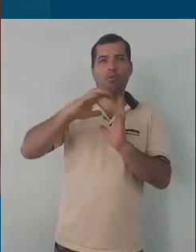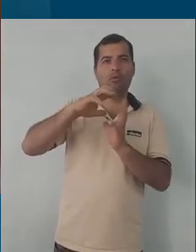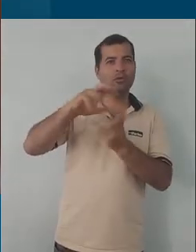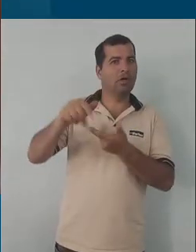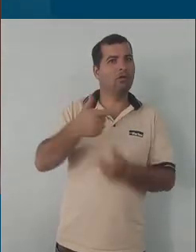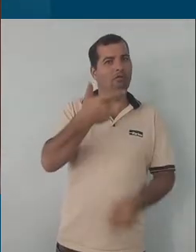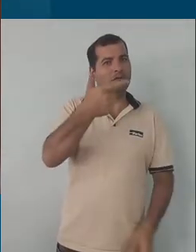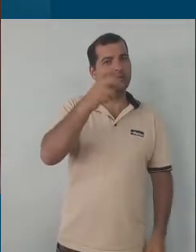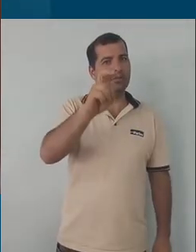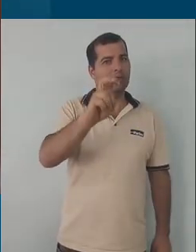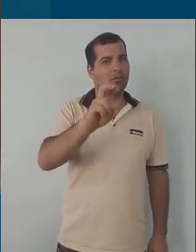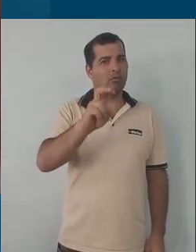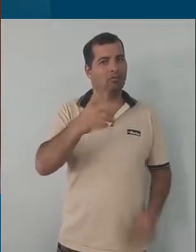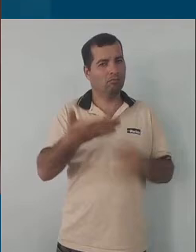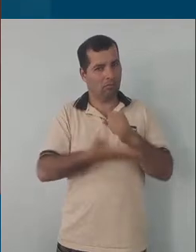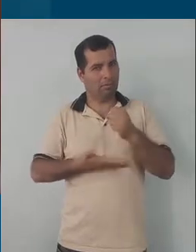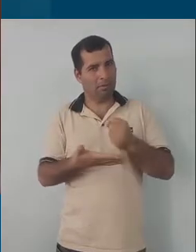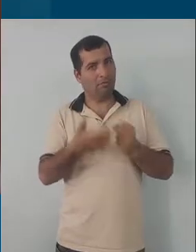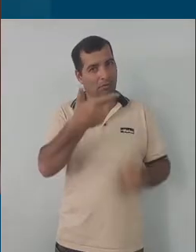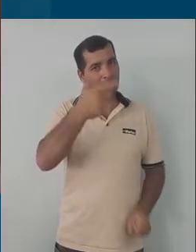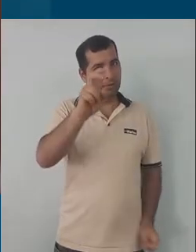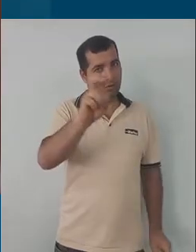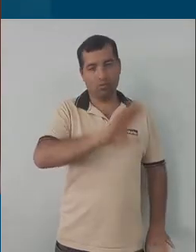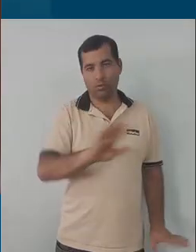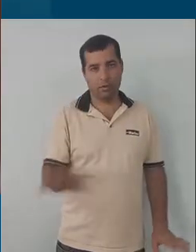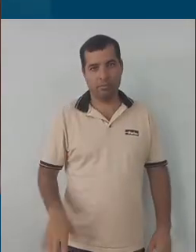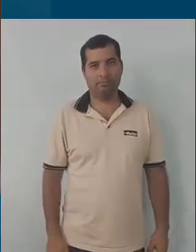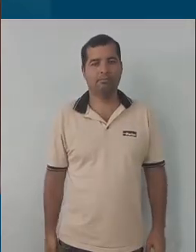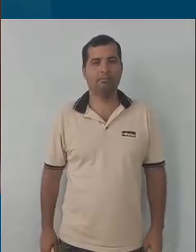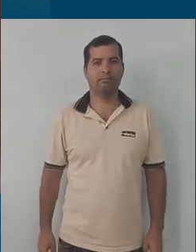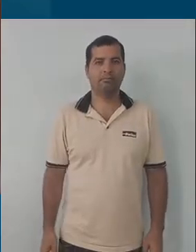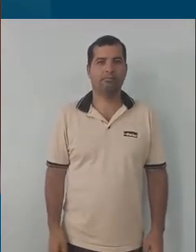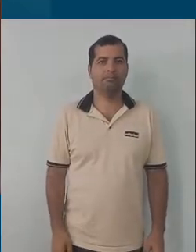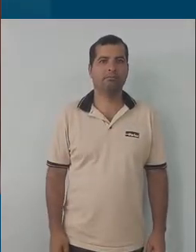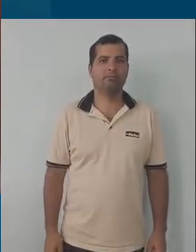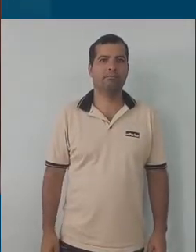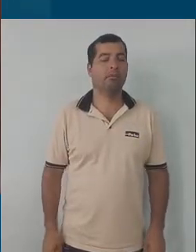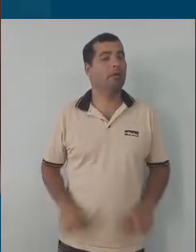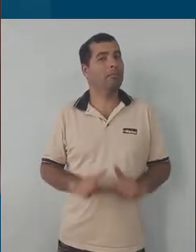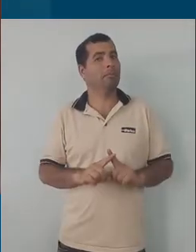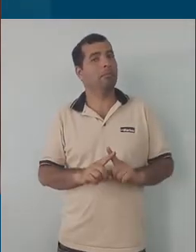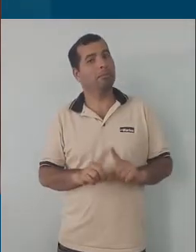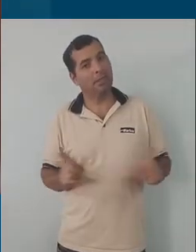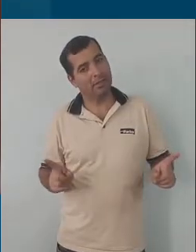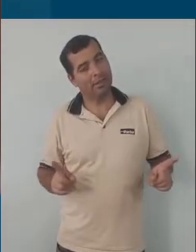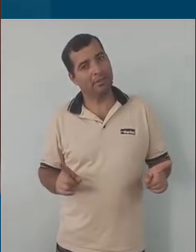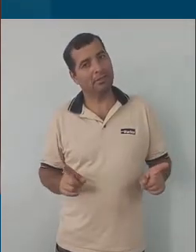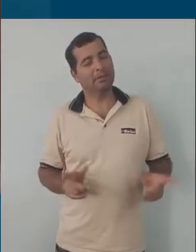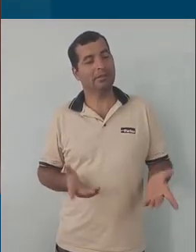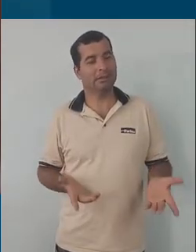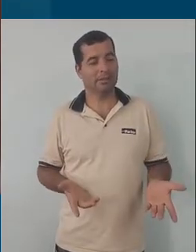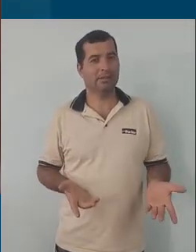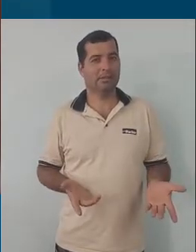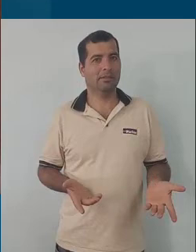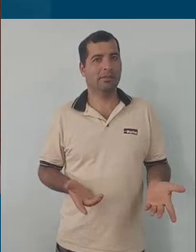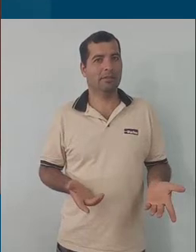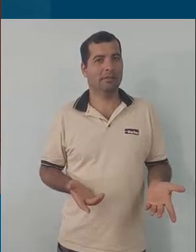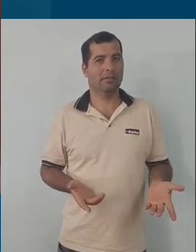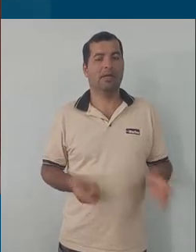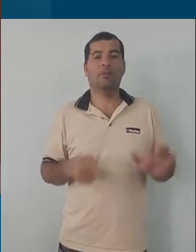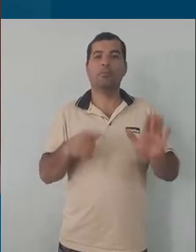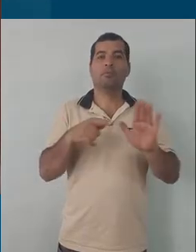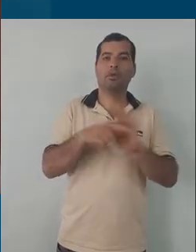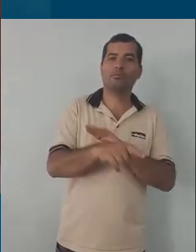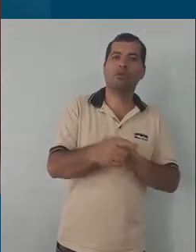25 crianças no ensino fundamental, né? Mas a grande questão não é o número